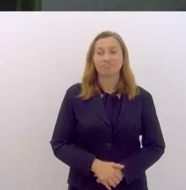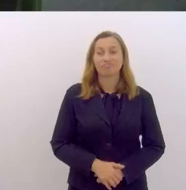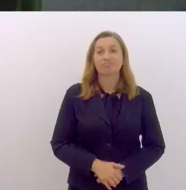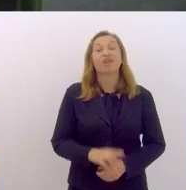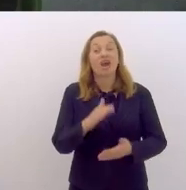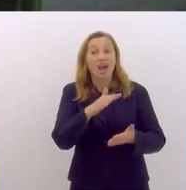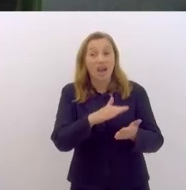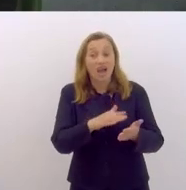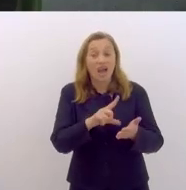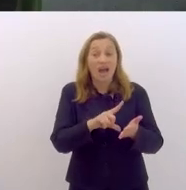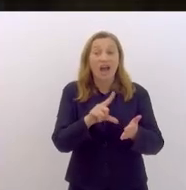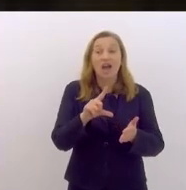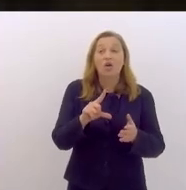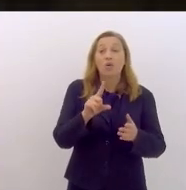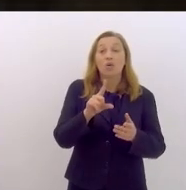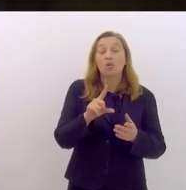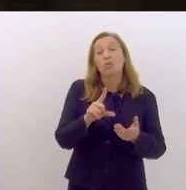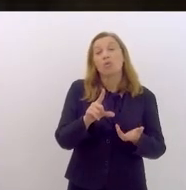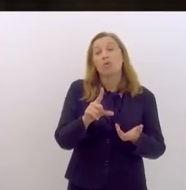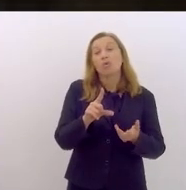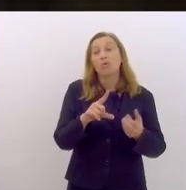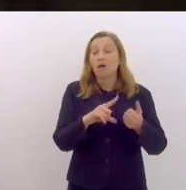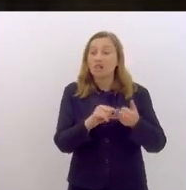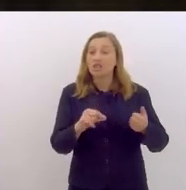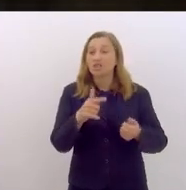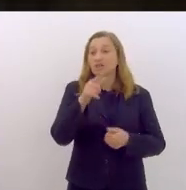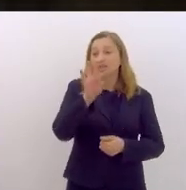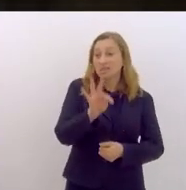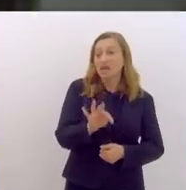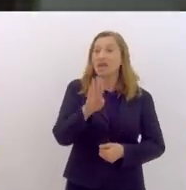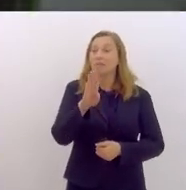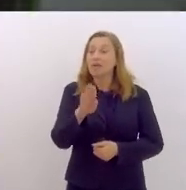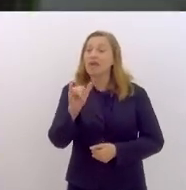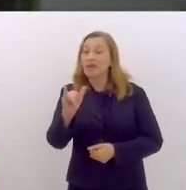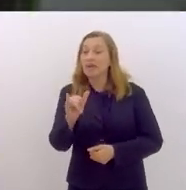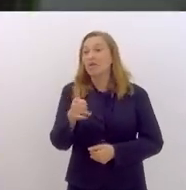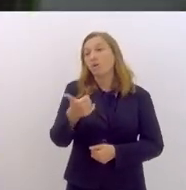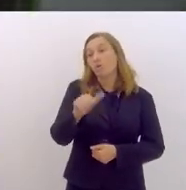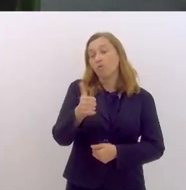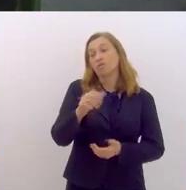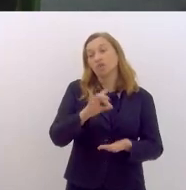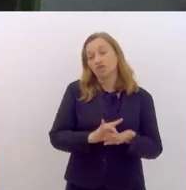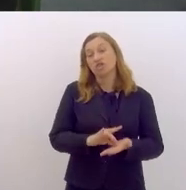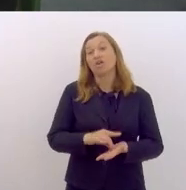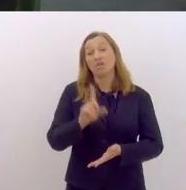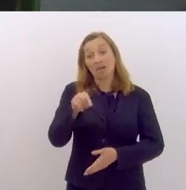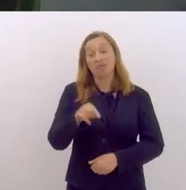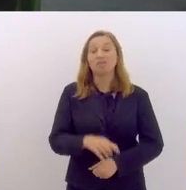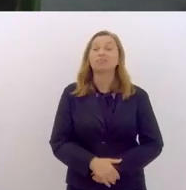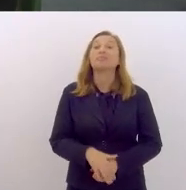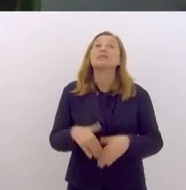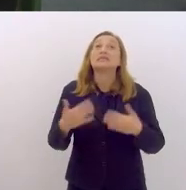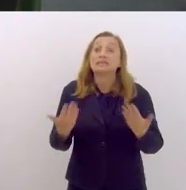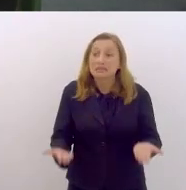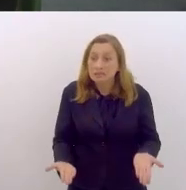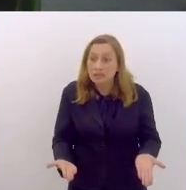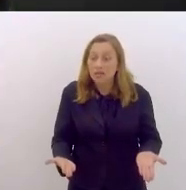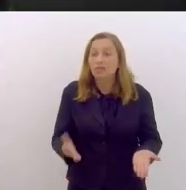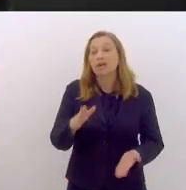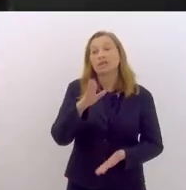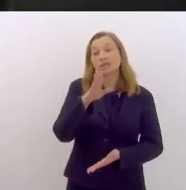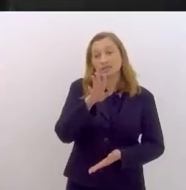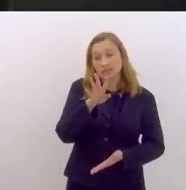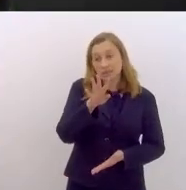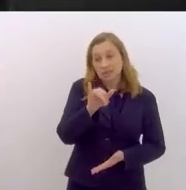o artigo da polêmica do ITBI. Isso mesmo. Quero o artigo 11 original. Entendeu? Então é a questão do ITBI,